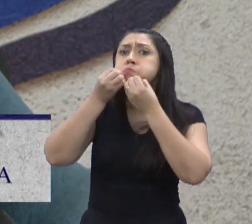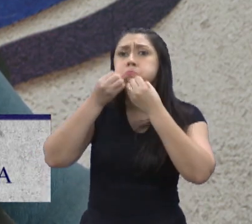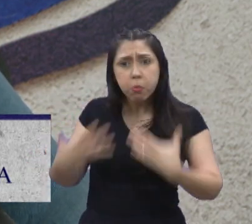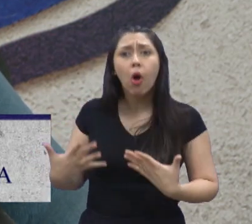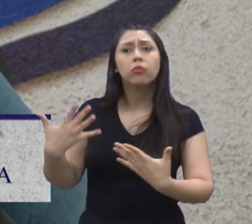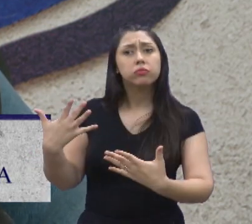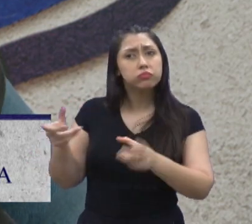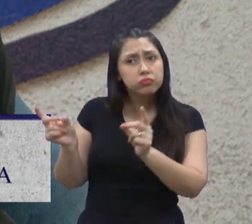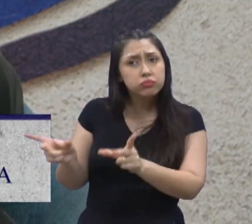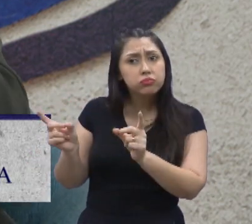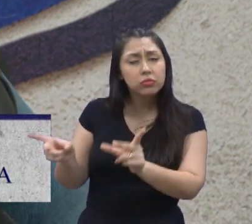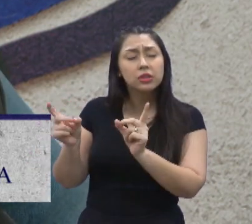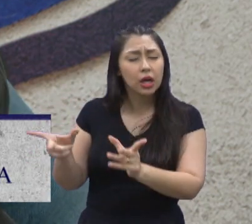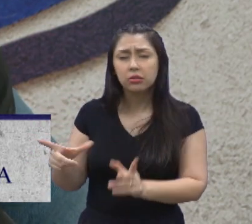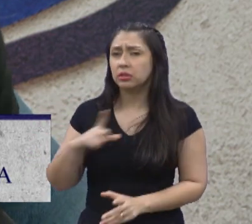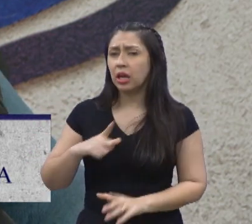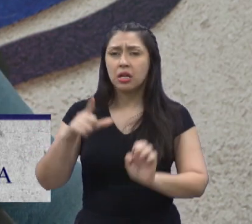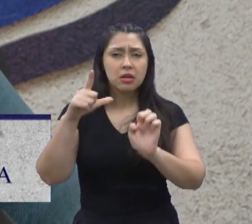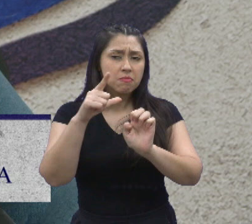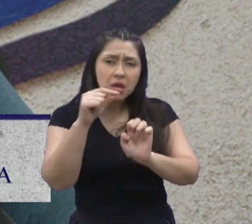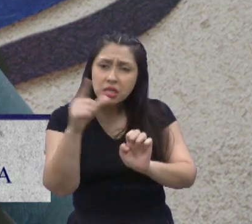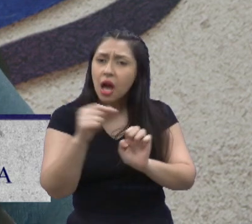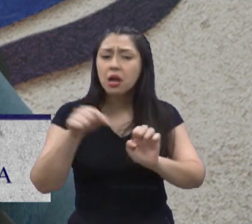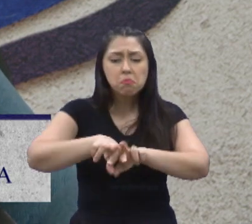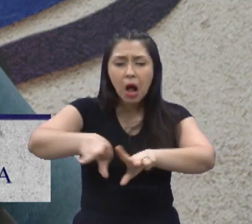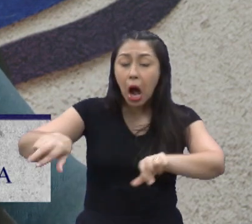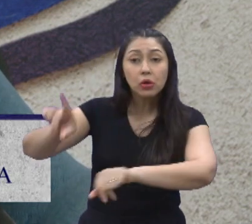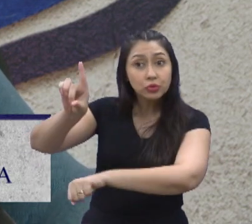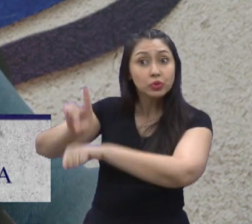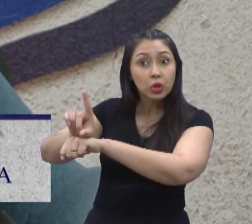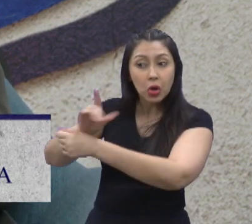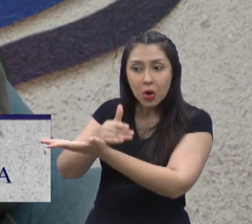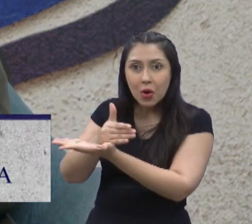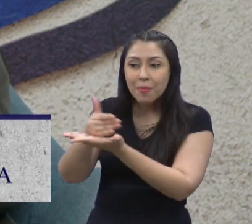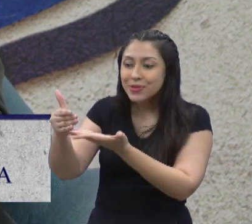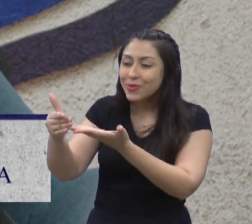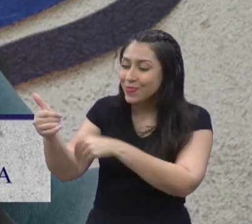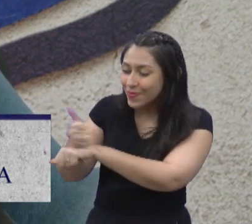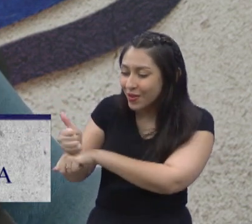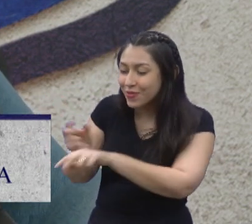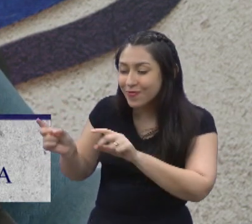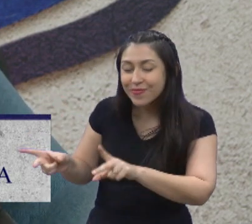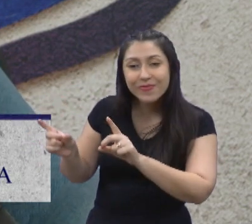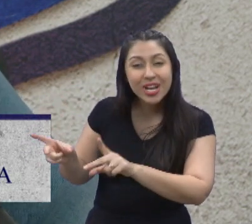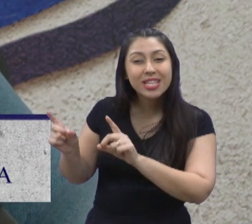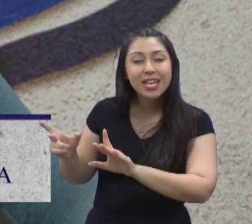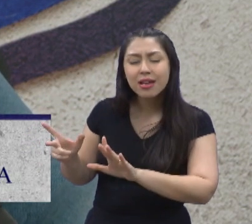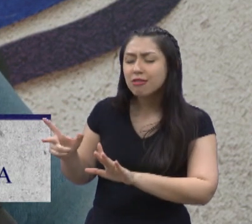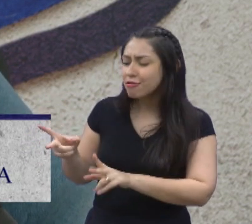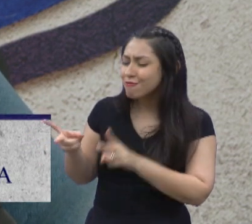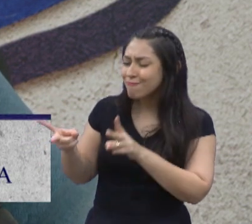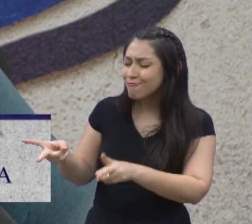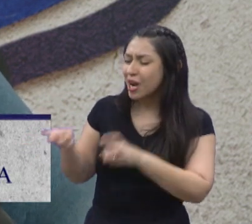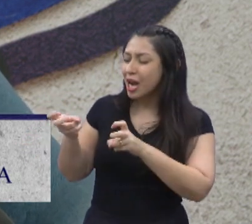Certo? Então tem vários empresários, vários CEOs, diretores que começaram lá embaixo, começaram como vendedores e entenderam que entender de